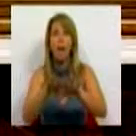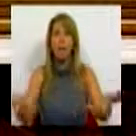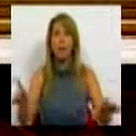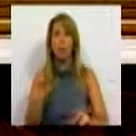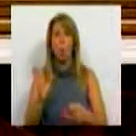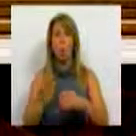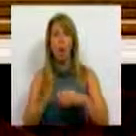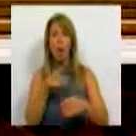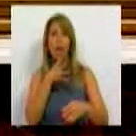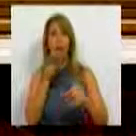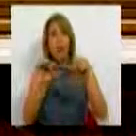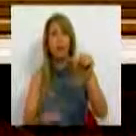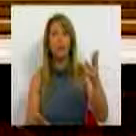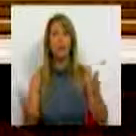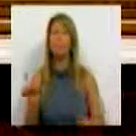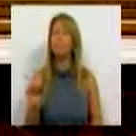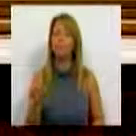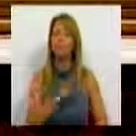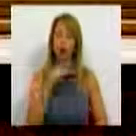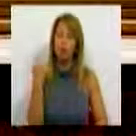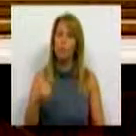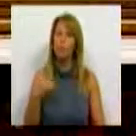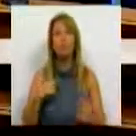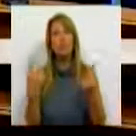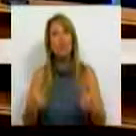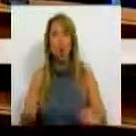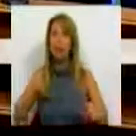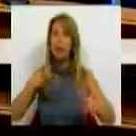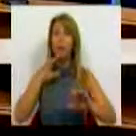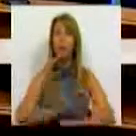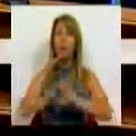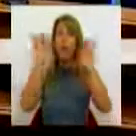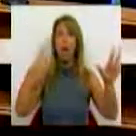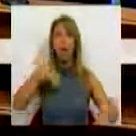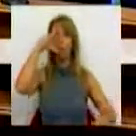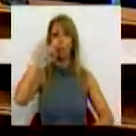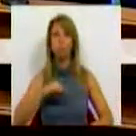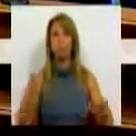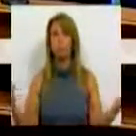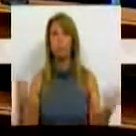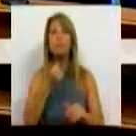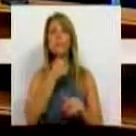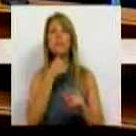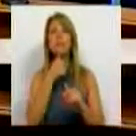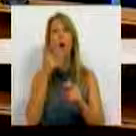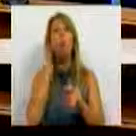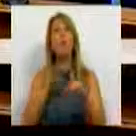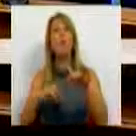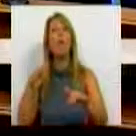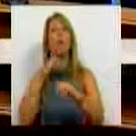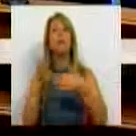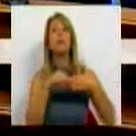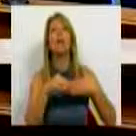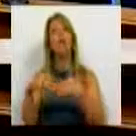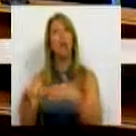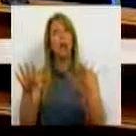Presidente, eu só estava a querer... Sr. Presidente, eu só estava a querer que ficasse claro que eu não sabia dessa decisão da Conferência de Líderes e, portanto, estava